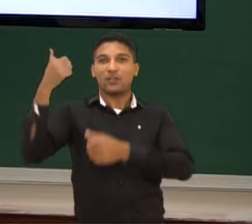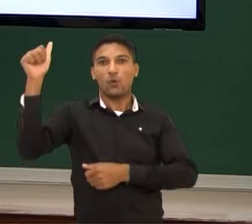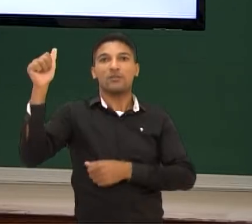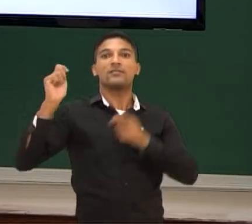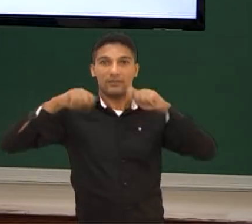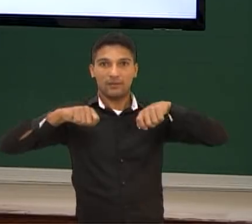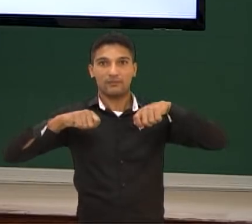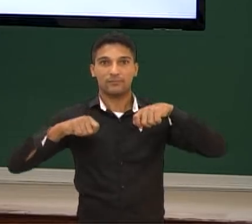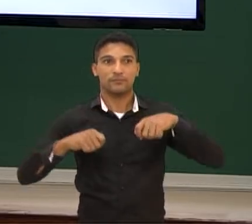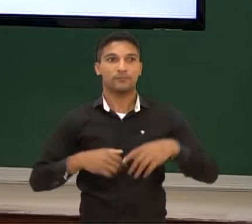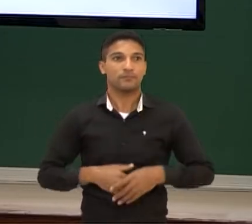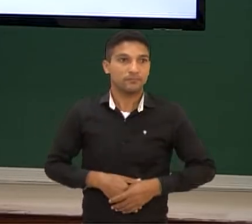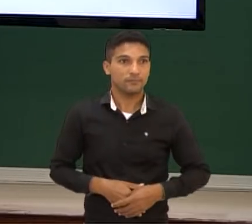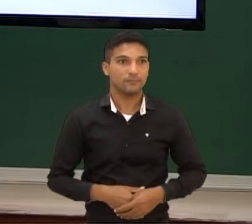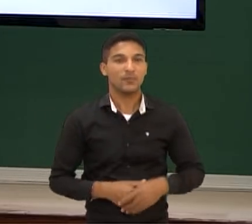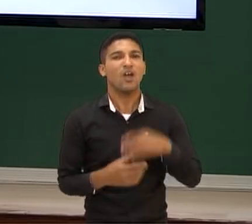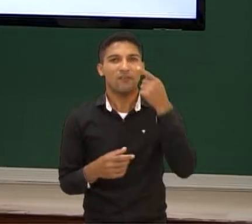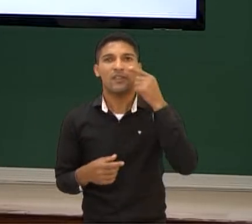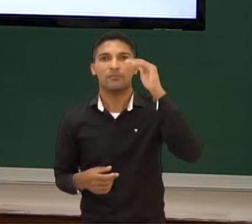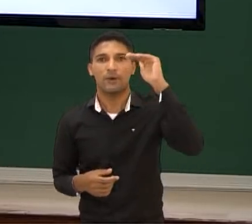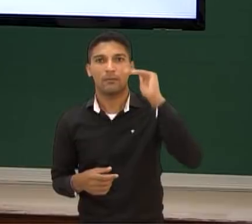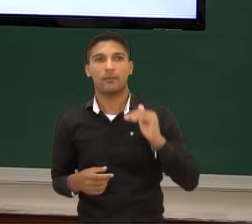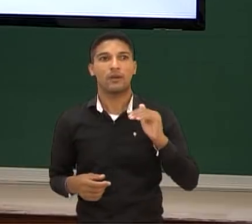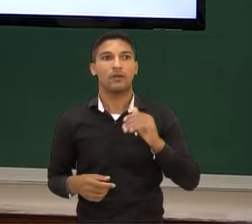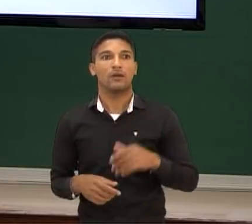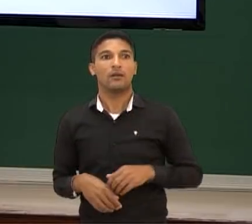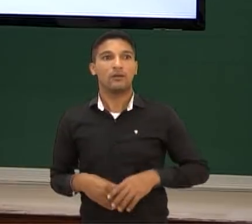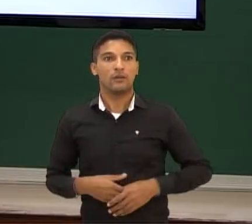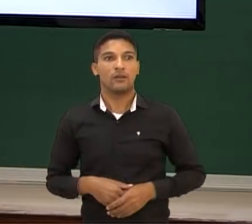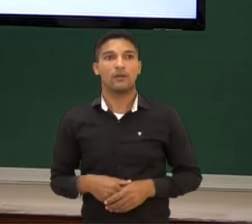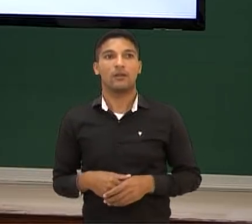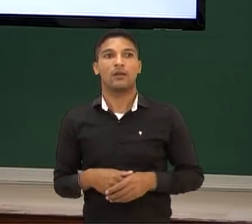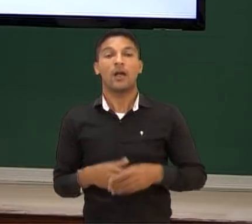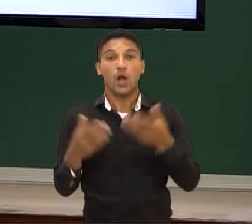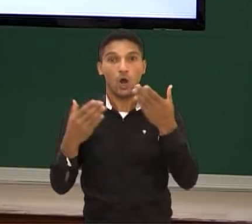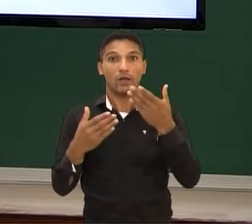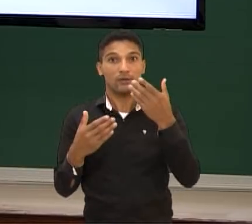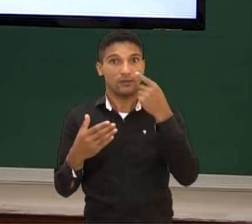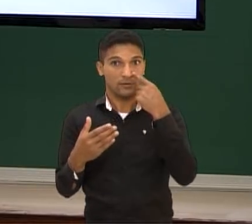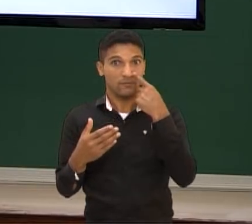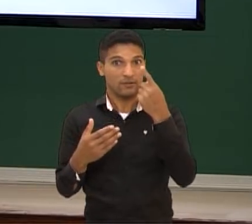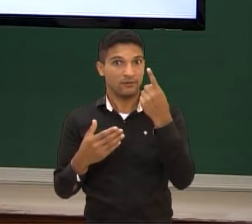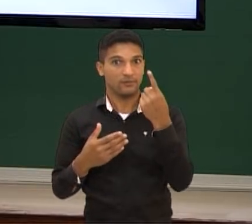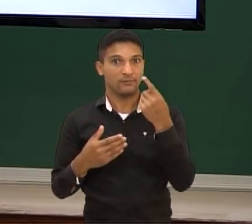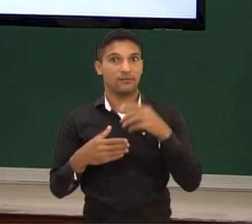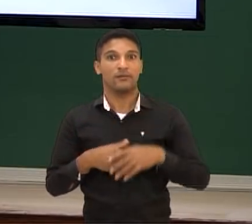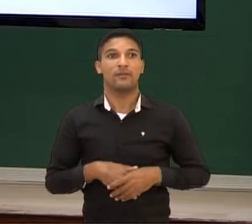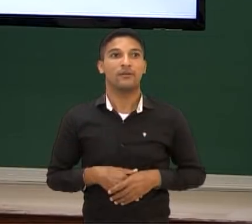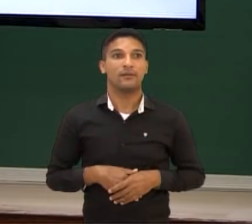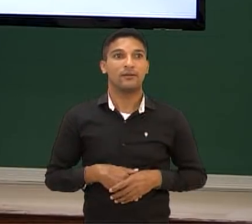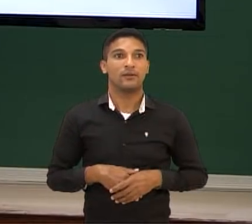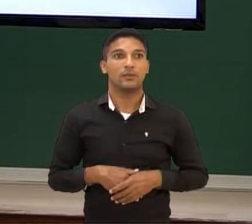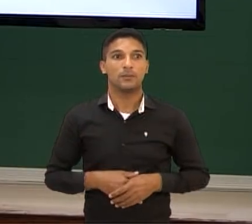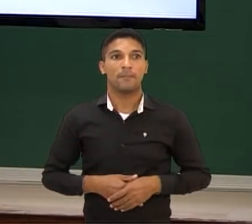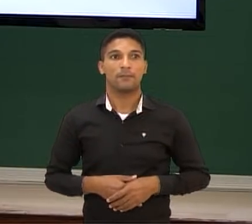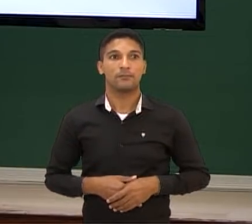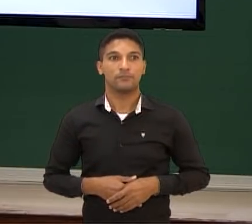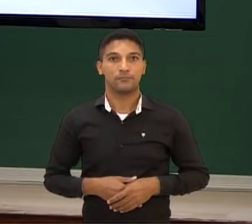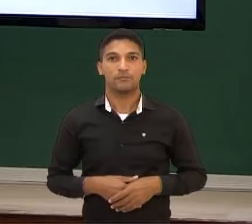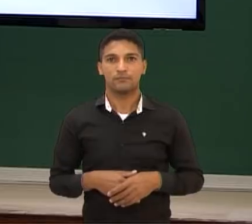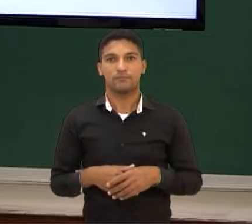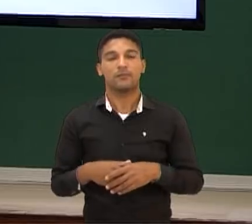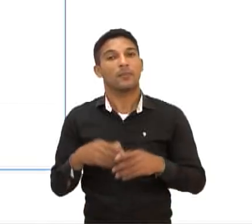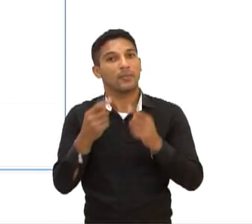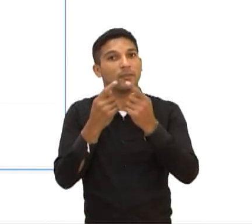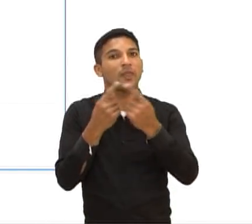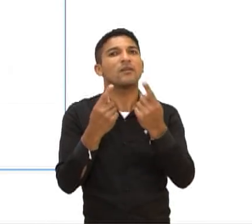vocês perceberem o passo a passo. 11 menos 8, eu tenho aqui 3, certo? Mas o 3, ele é menor